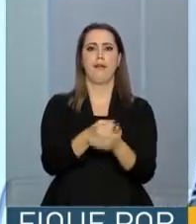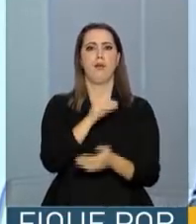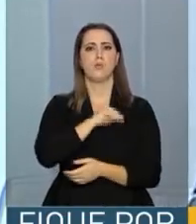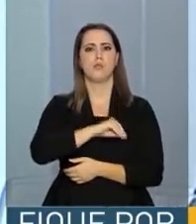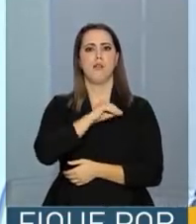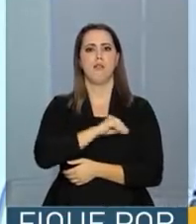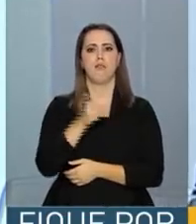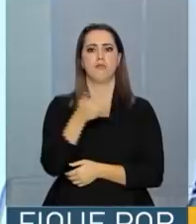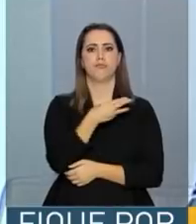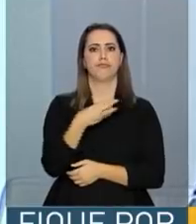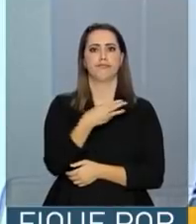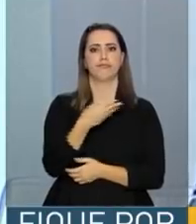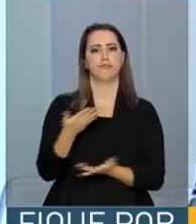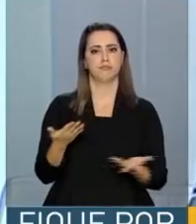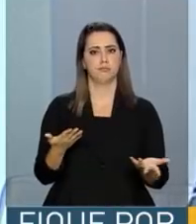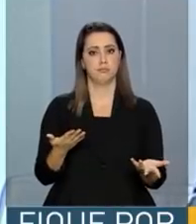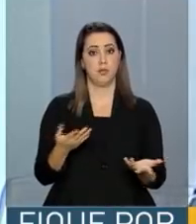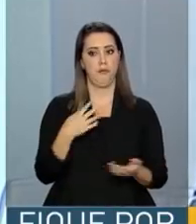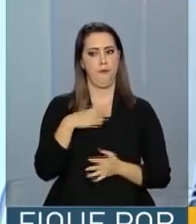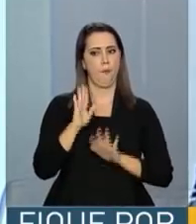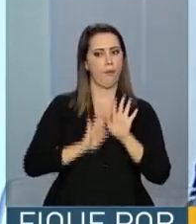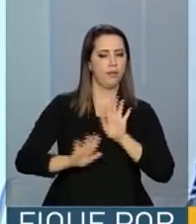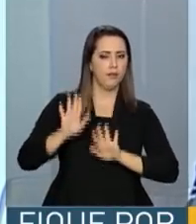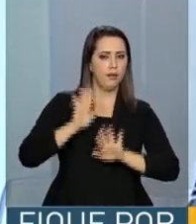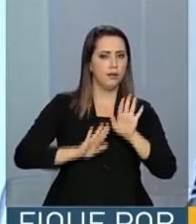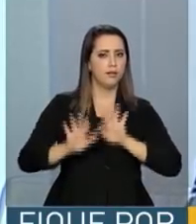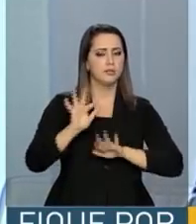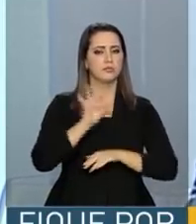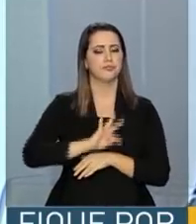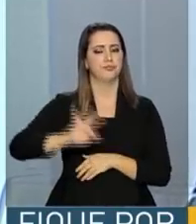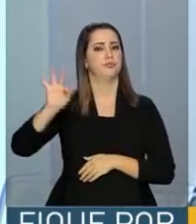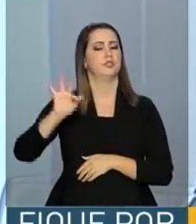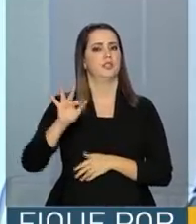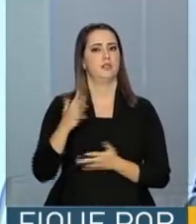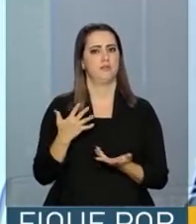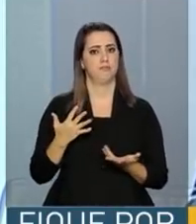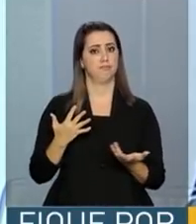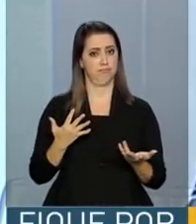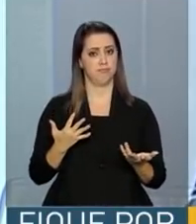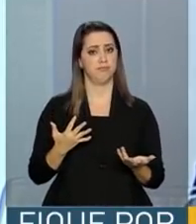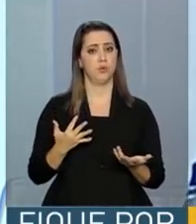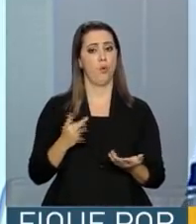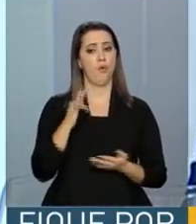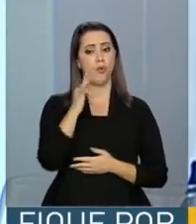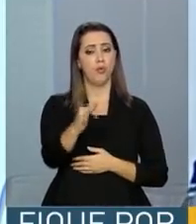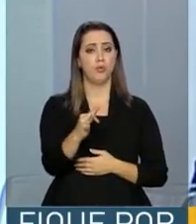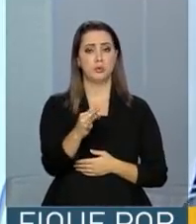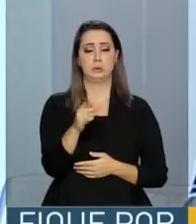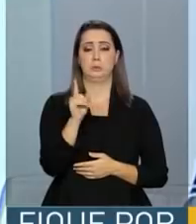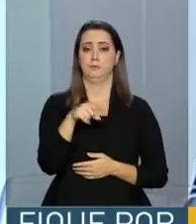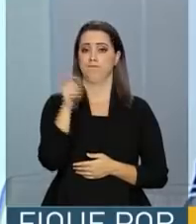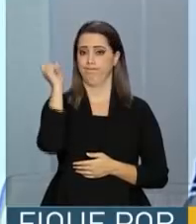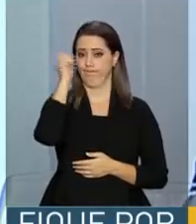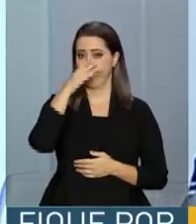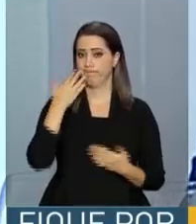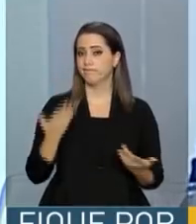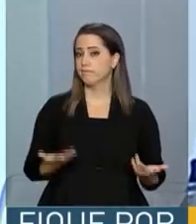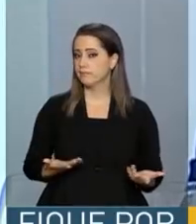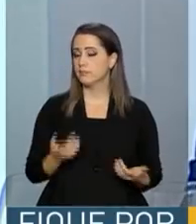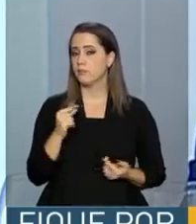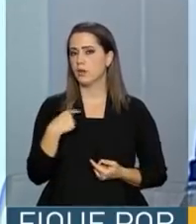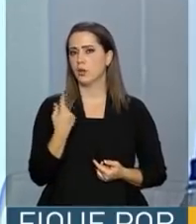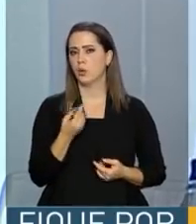nossa federação que nós não tomarmos cuidado com o futuro próximo não consigo pagar o 13º salário